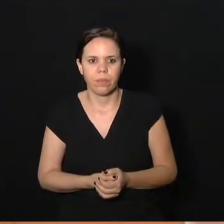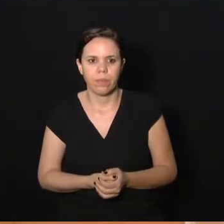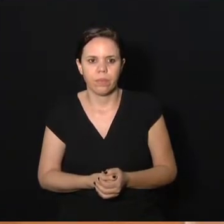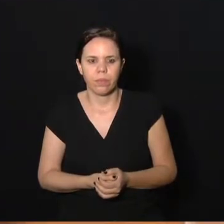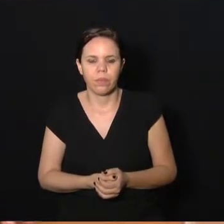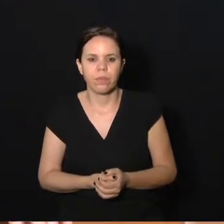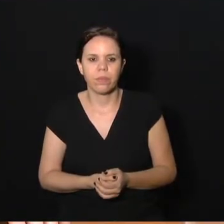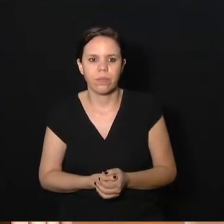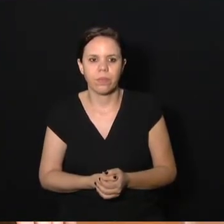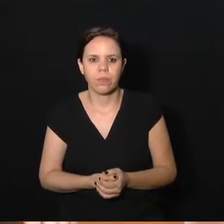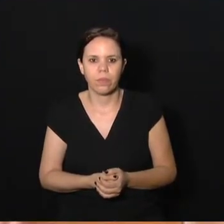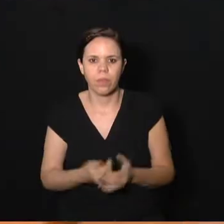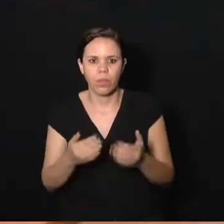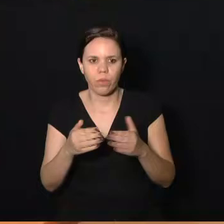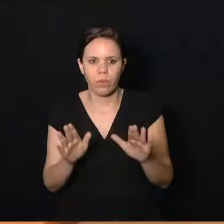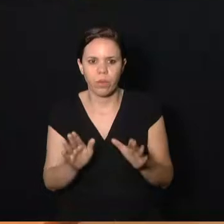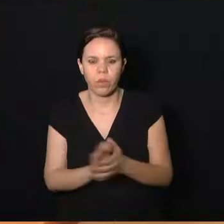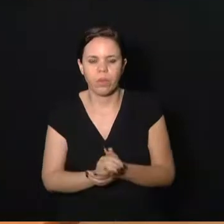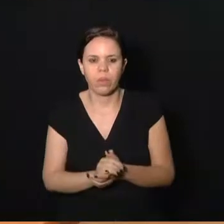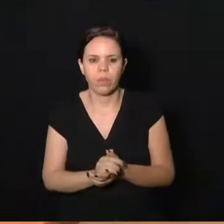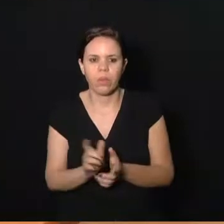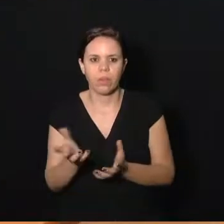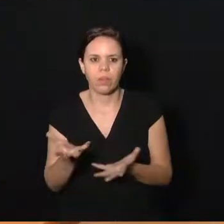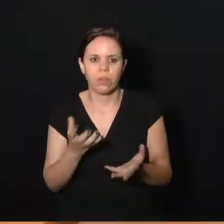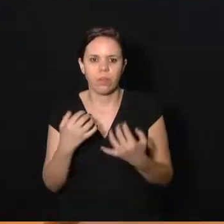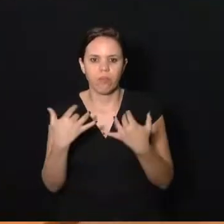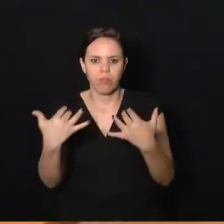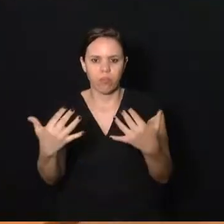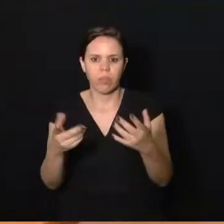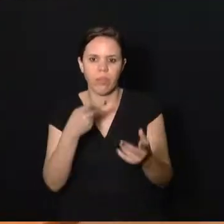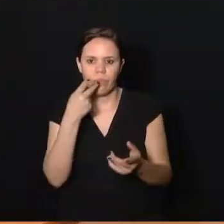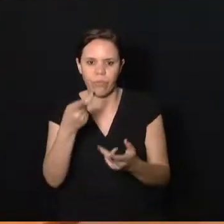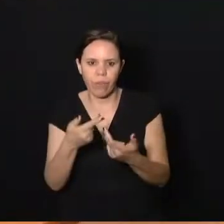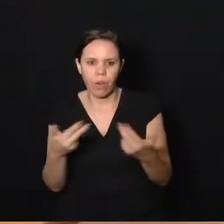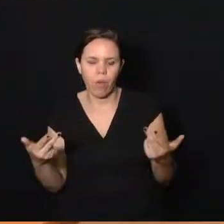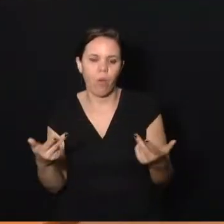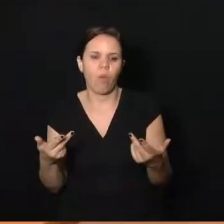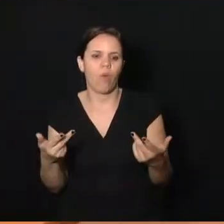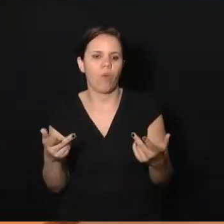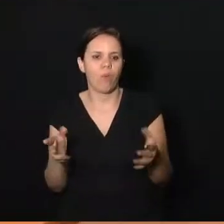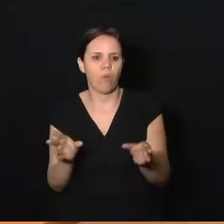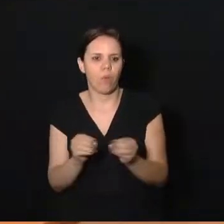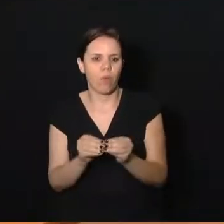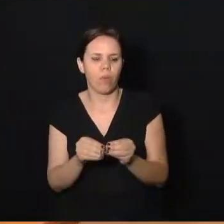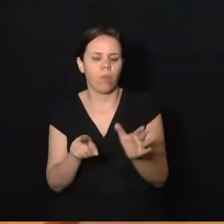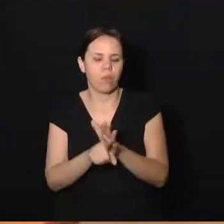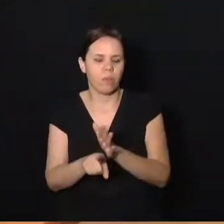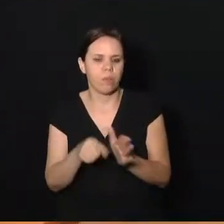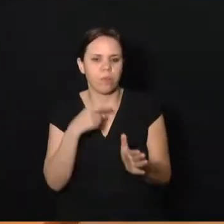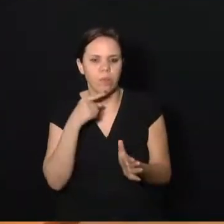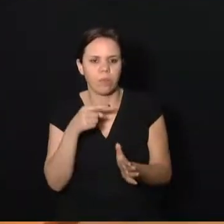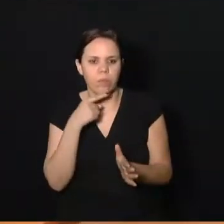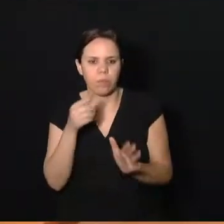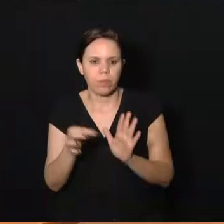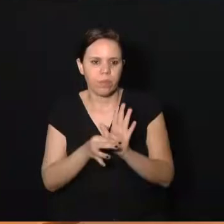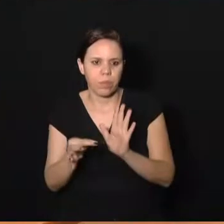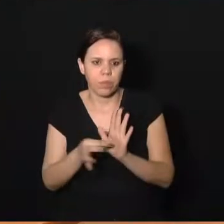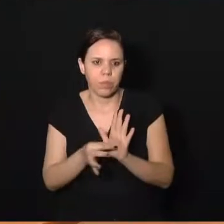Então eu vou abrir a palavra aqui, se alguém do público quiser fazer alguma consideração, alguma pergunta, alguma